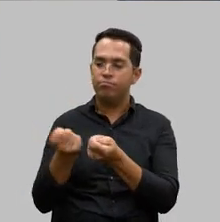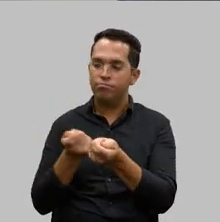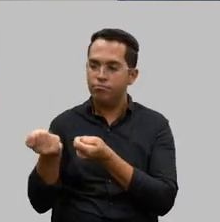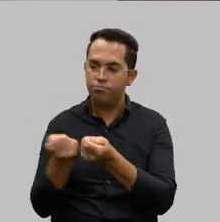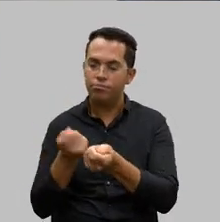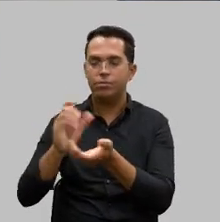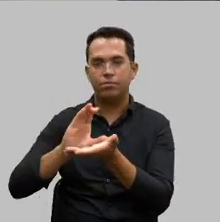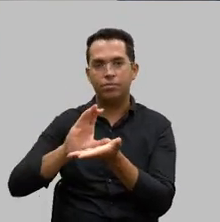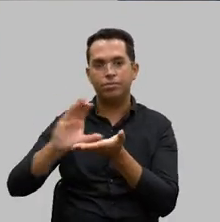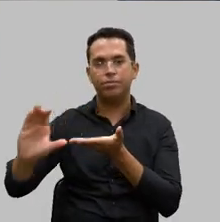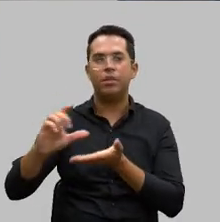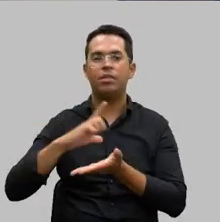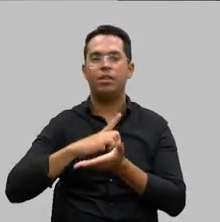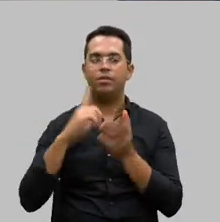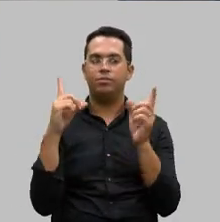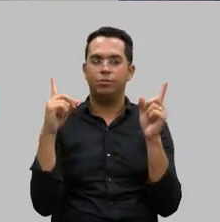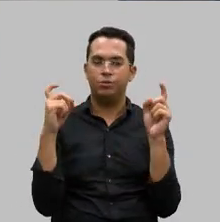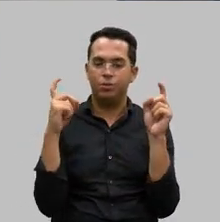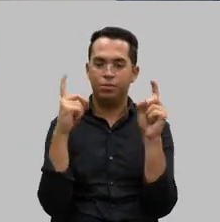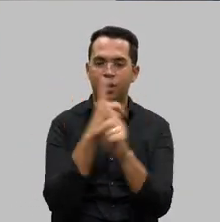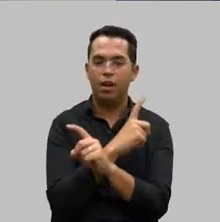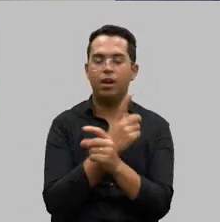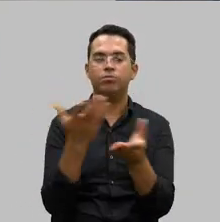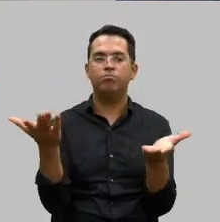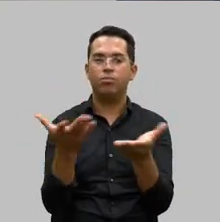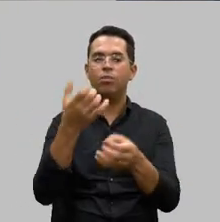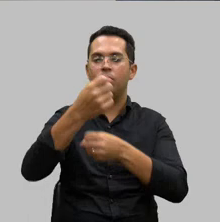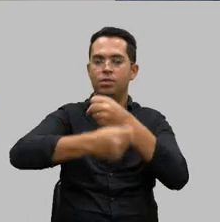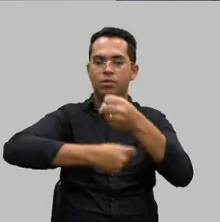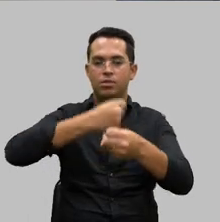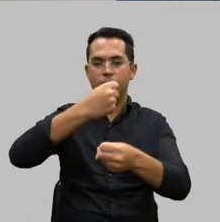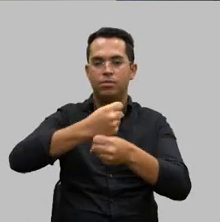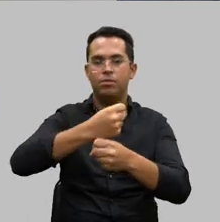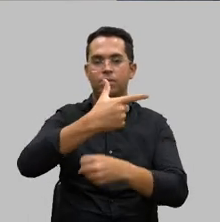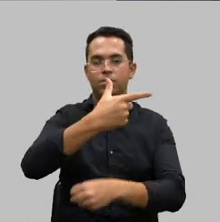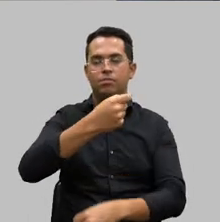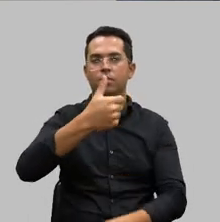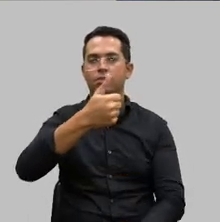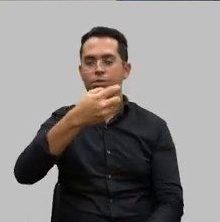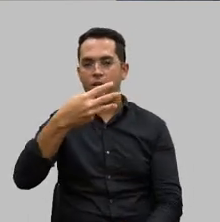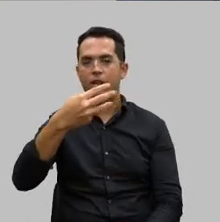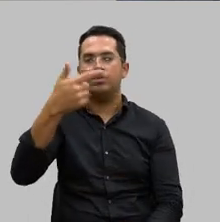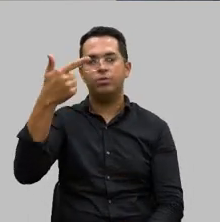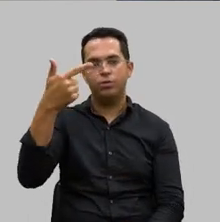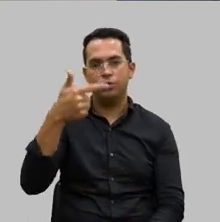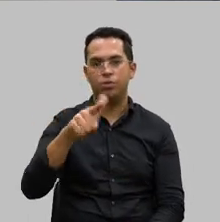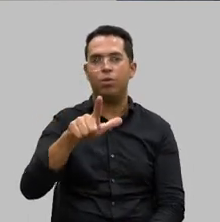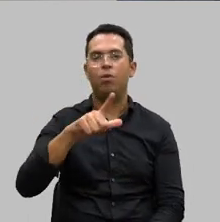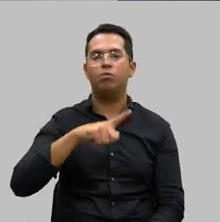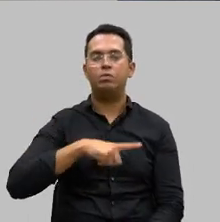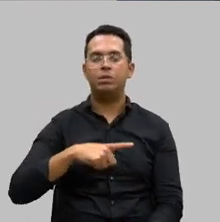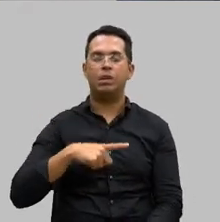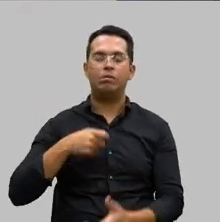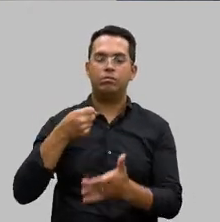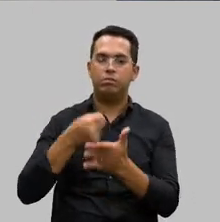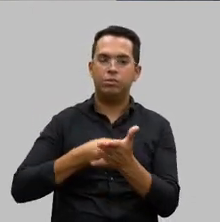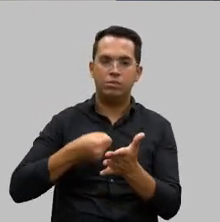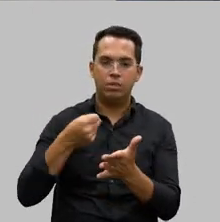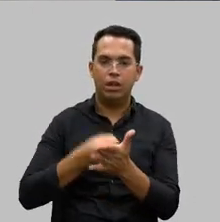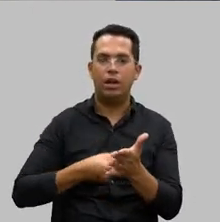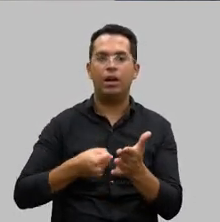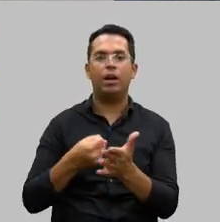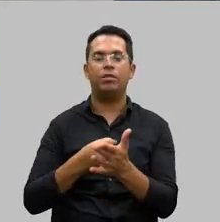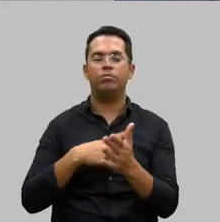aí que que os municípios T passado corte demissão eh eh cada vez né maior dificuldade